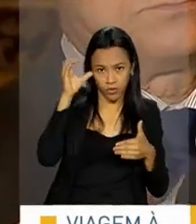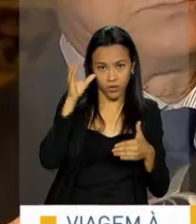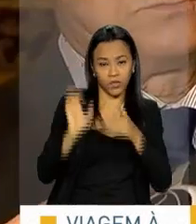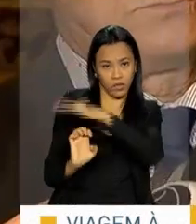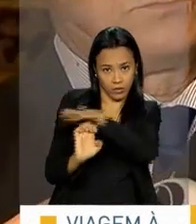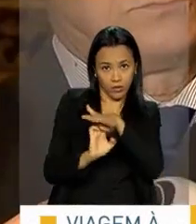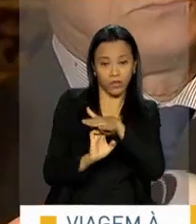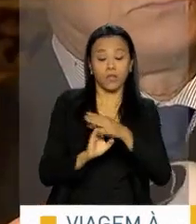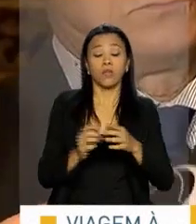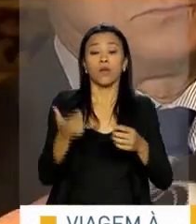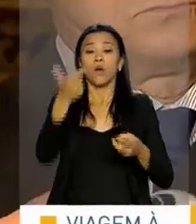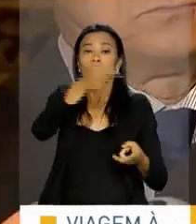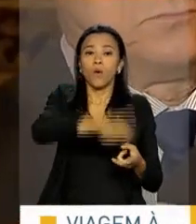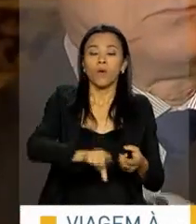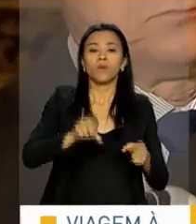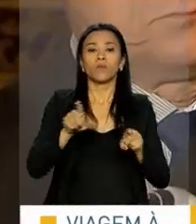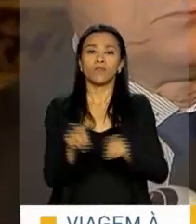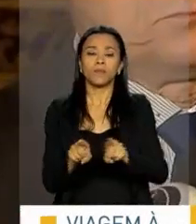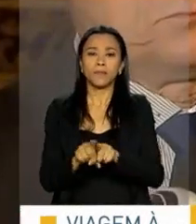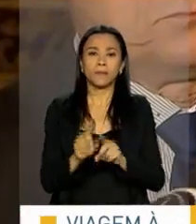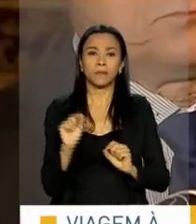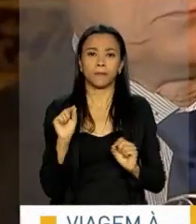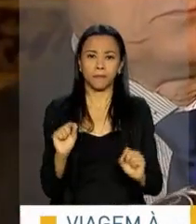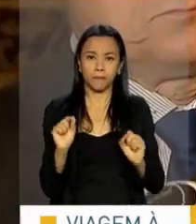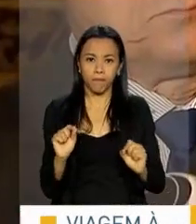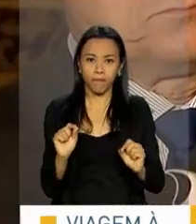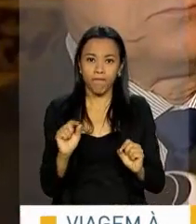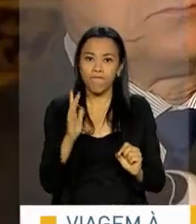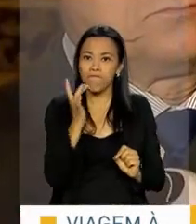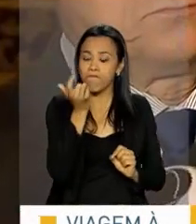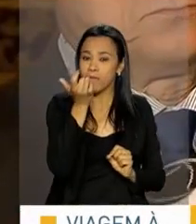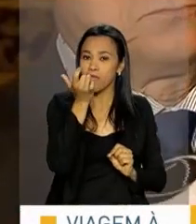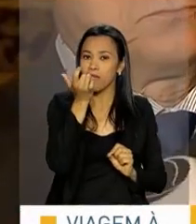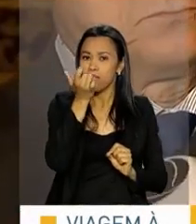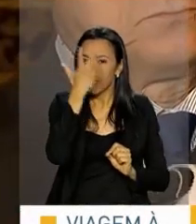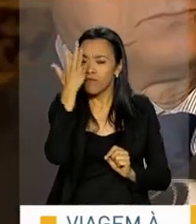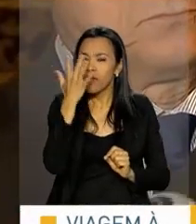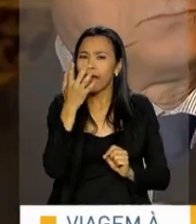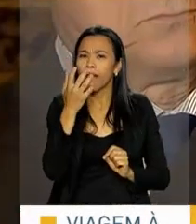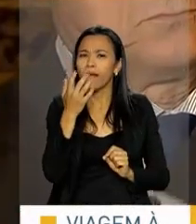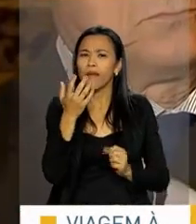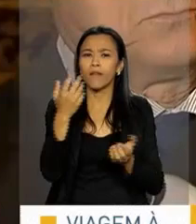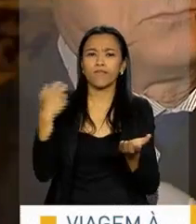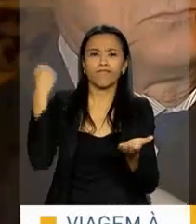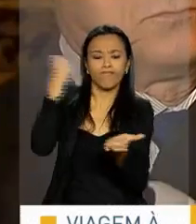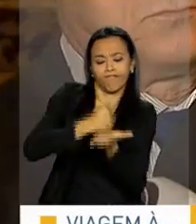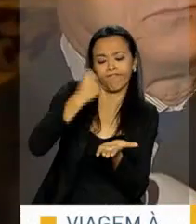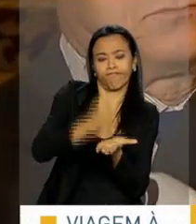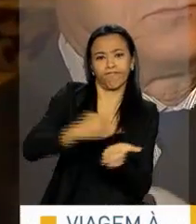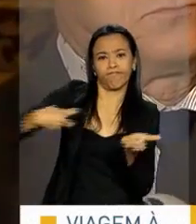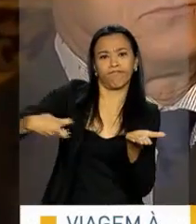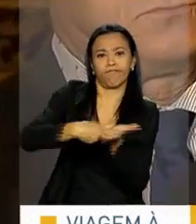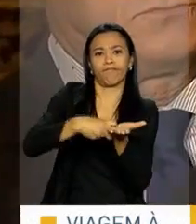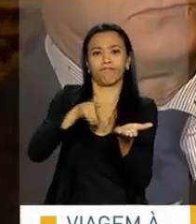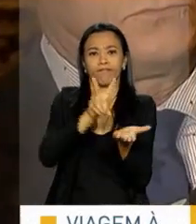também que impacta a infraestrutura, a questão da facilitação para tirada de vistos e ampliação dos prazos de